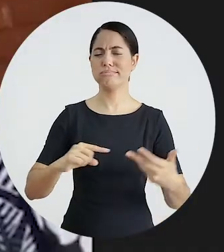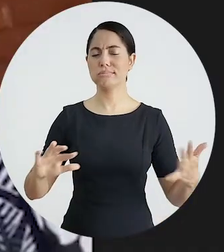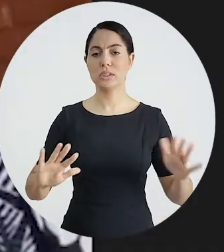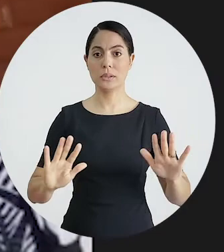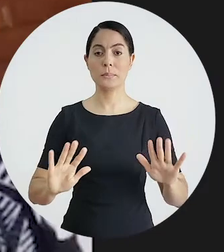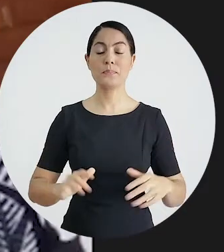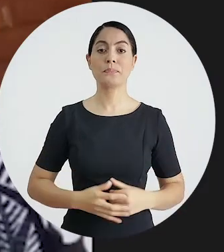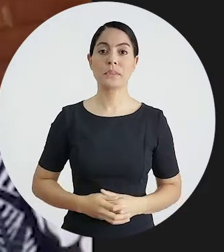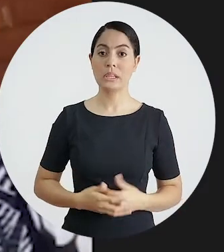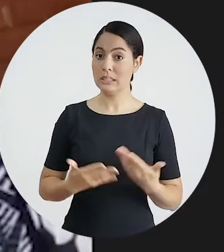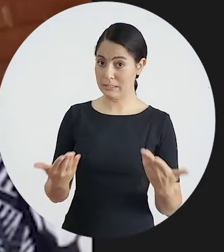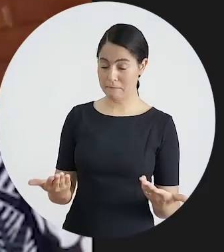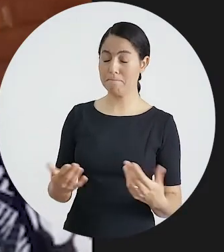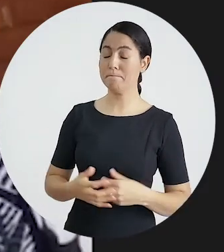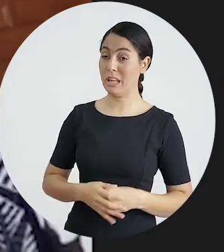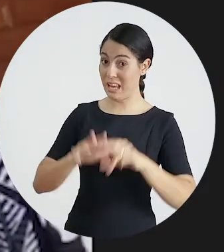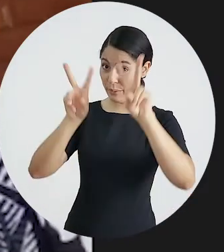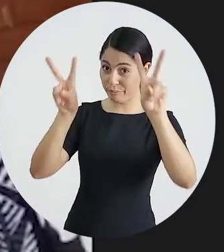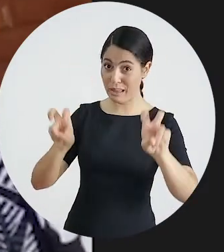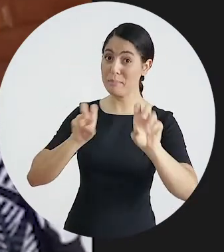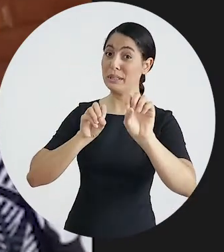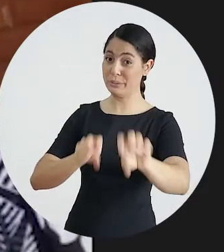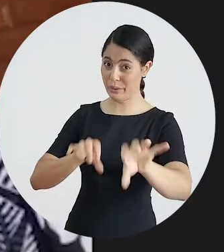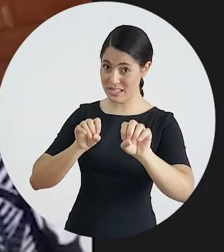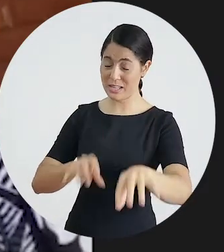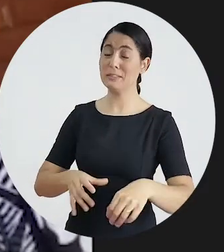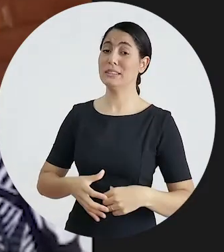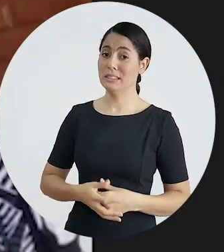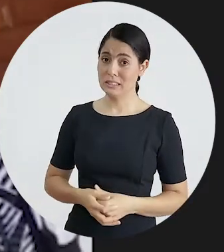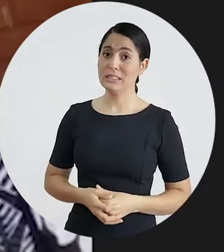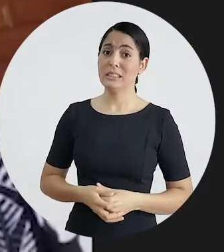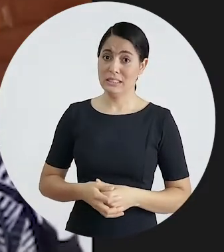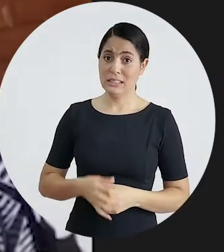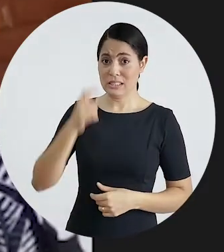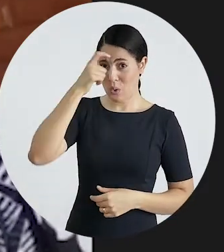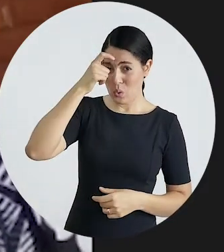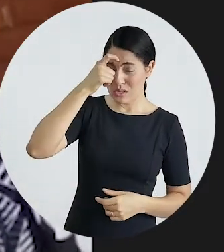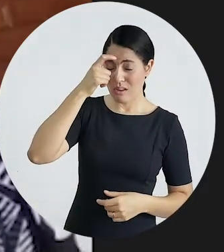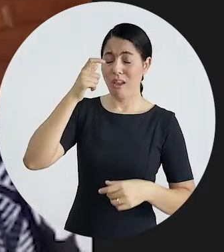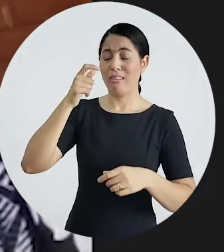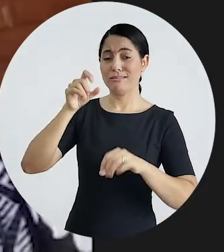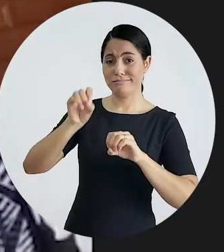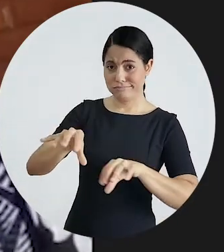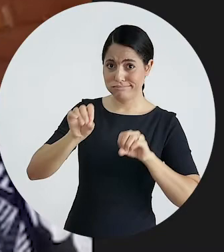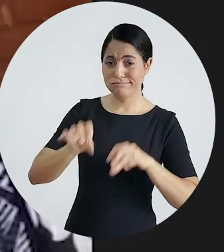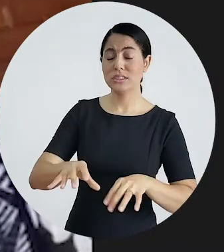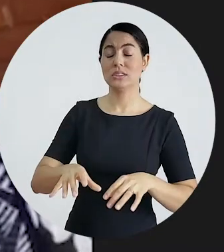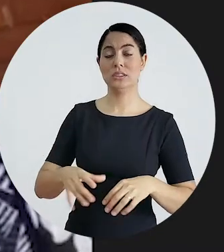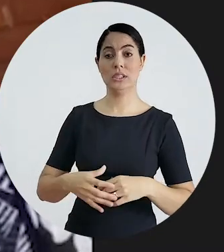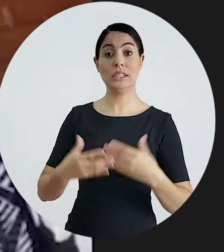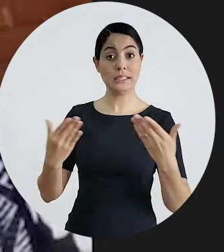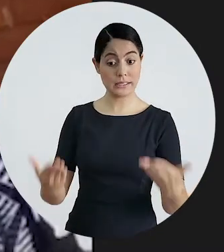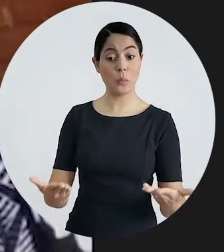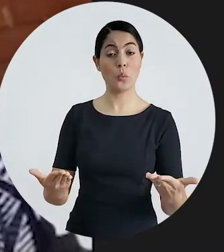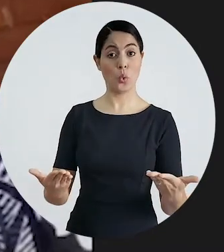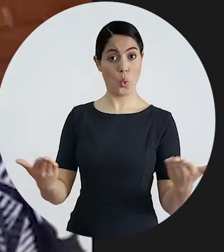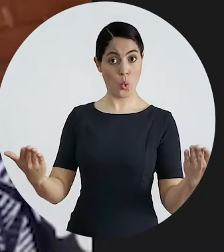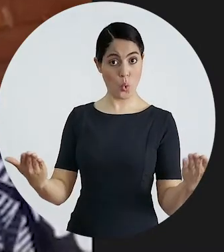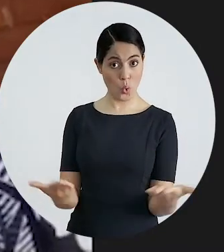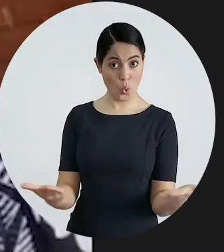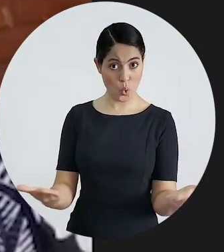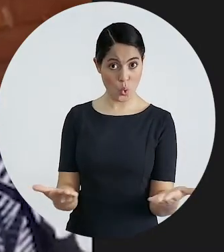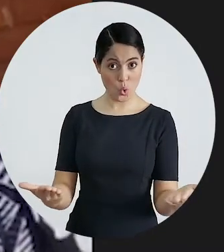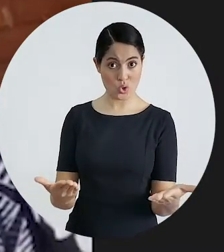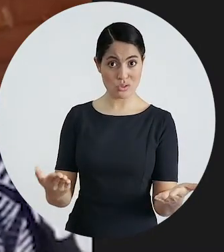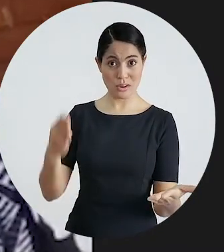uma questão de educação, não é? Nós sabemos que tudo passa pela educação. A